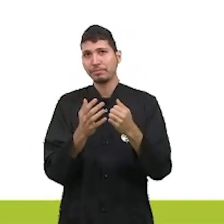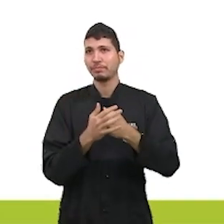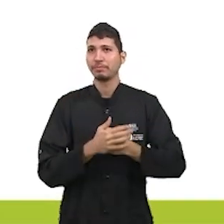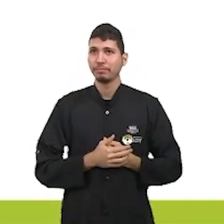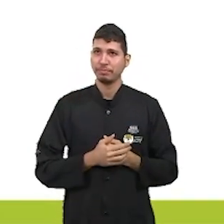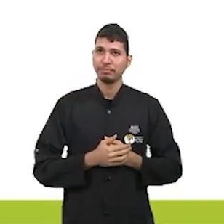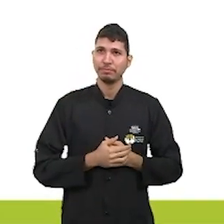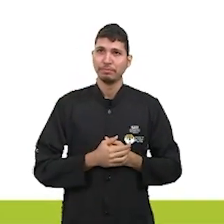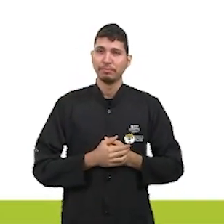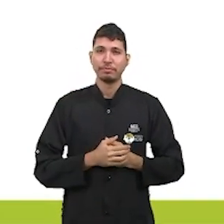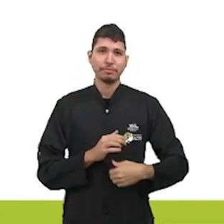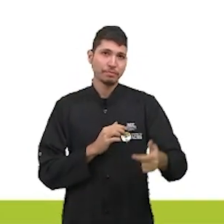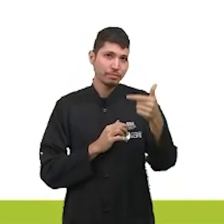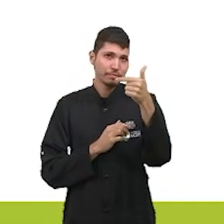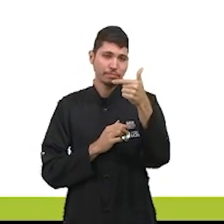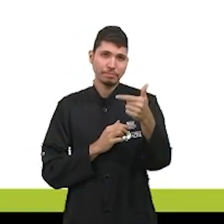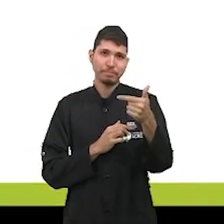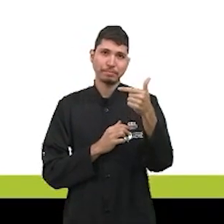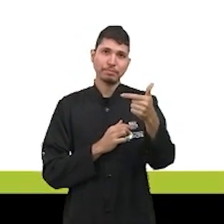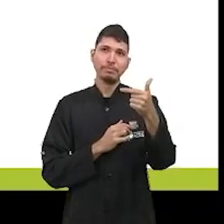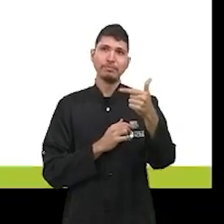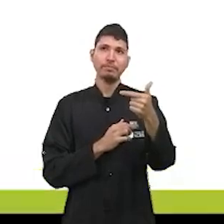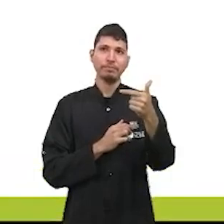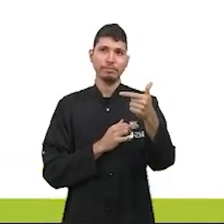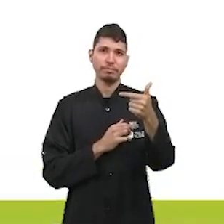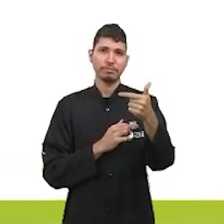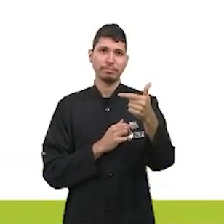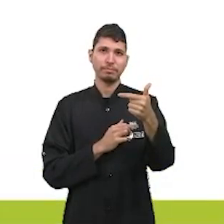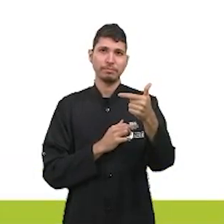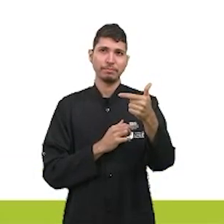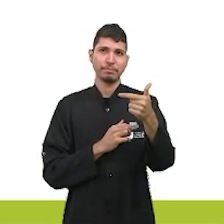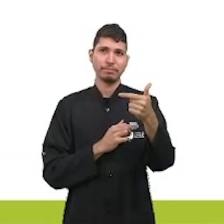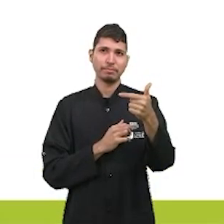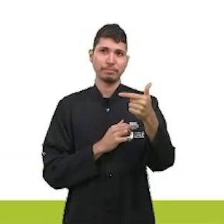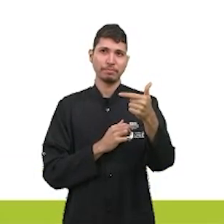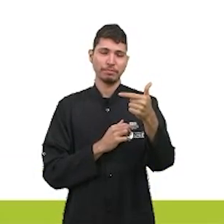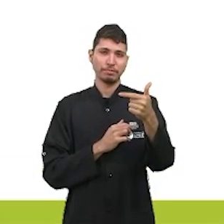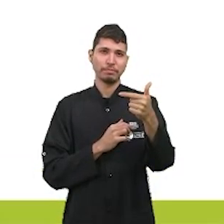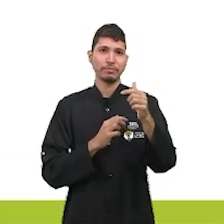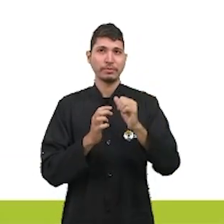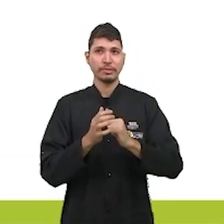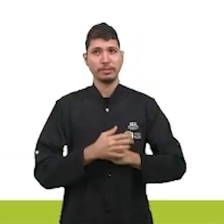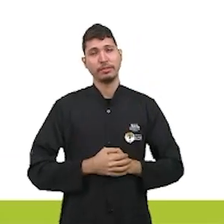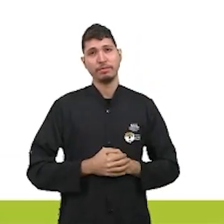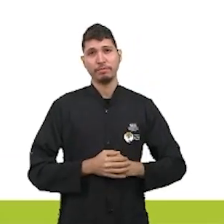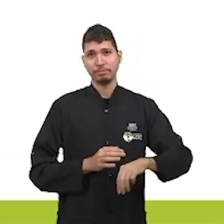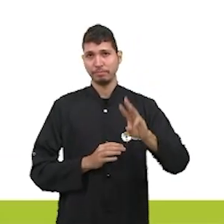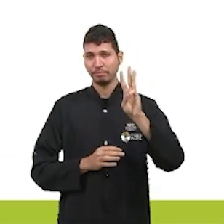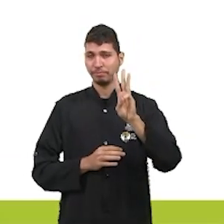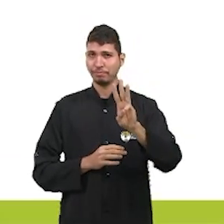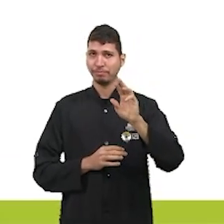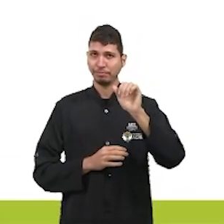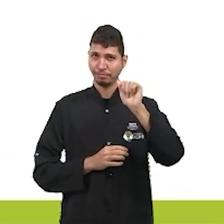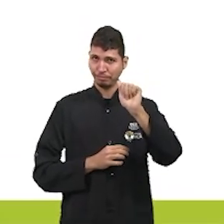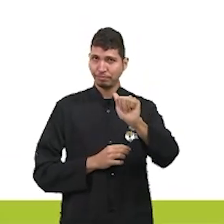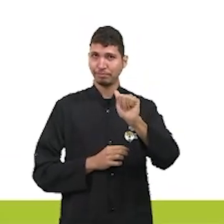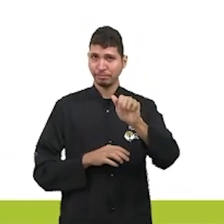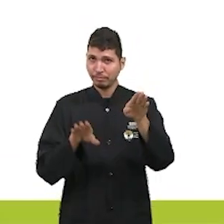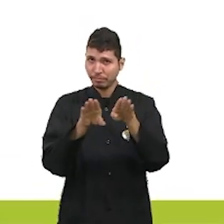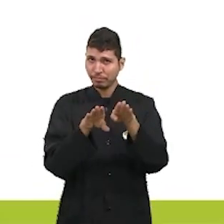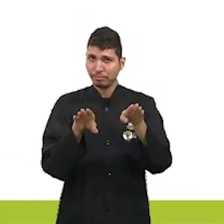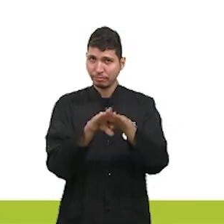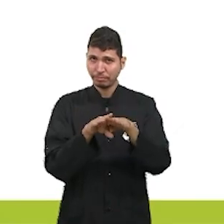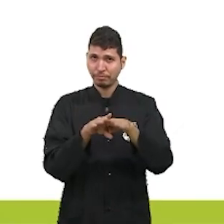elemento 2, só um momento, o elemento 2 vale 3 e também é uma